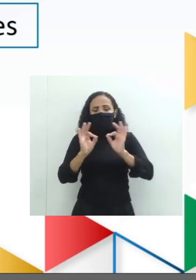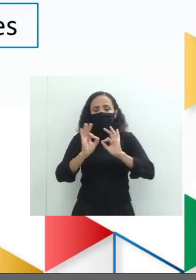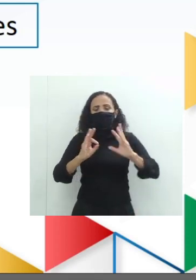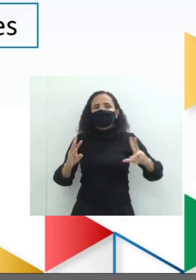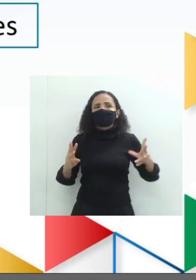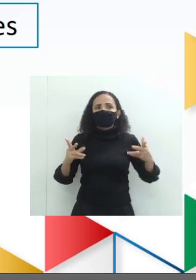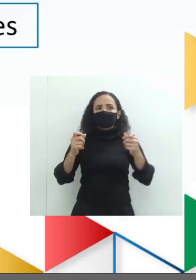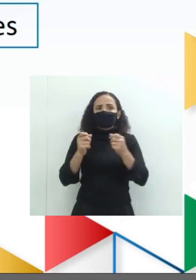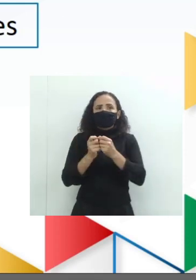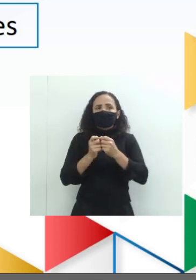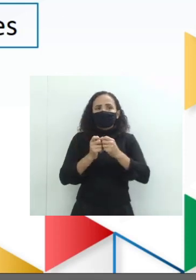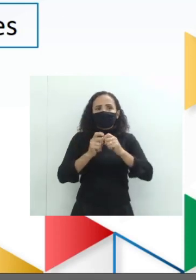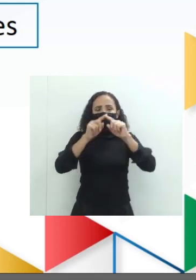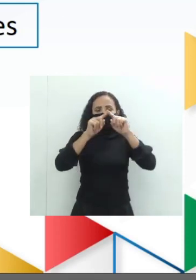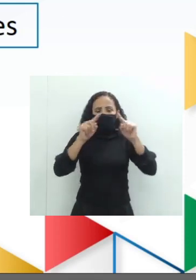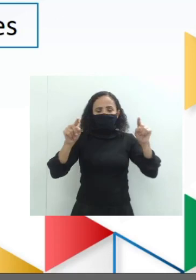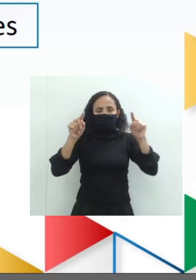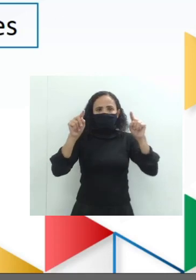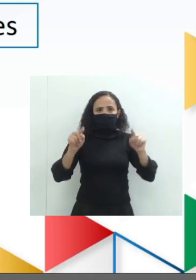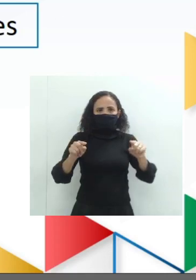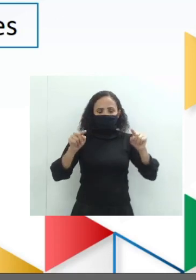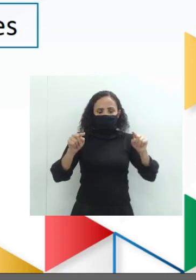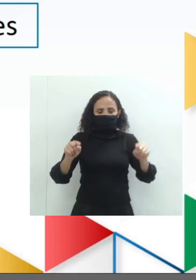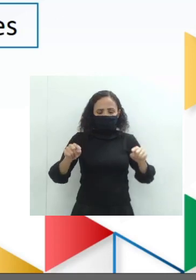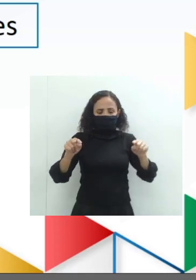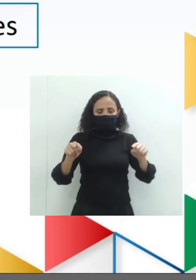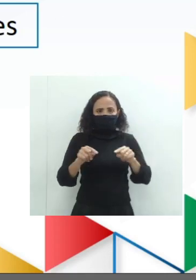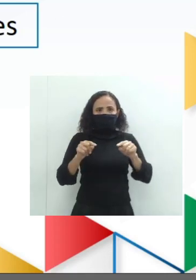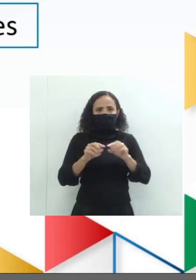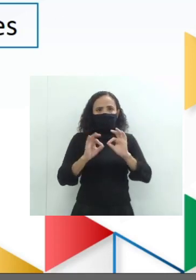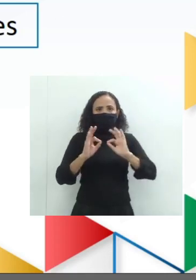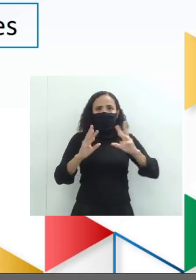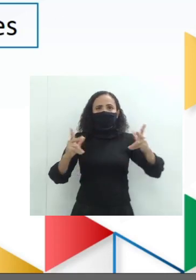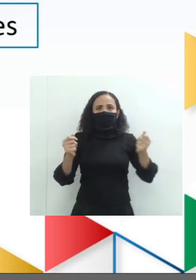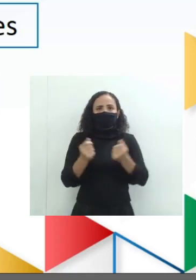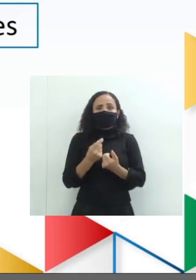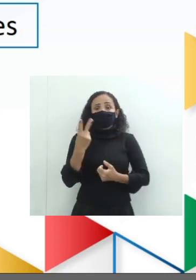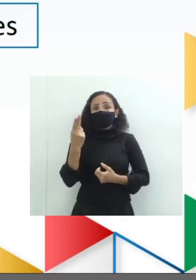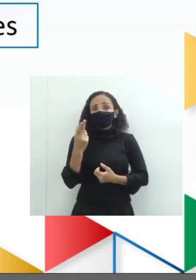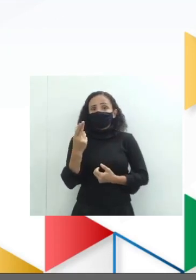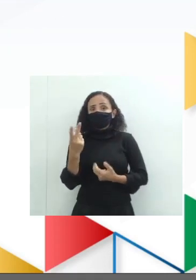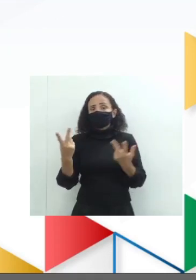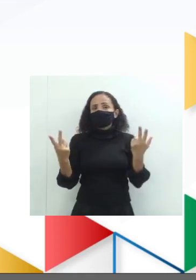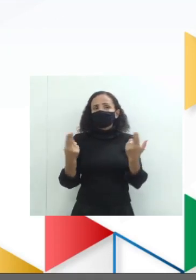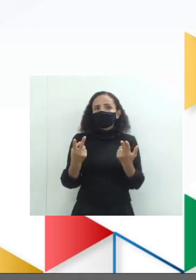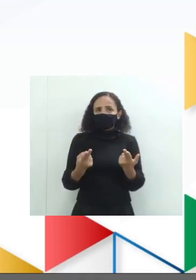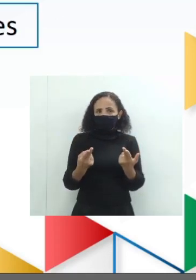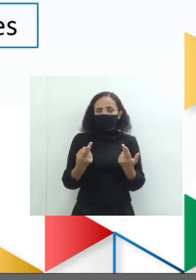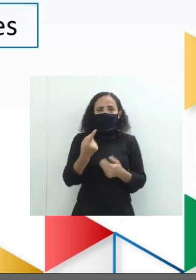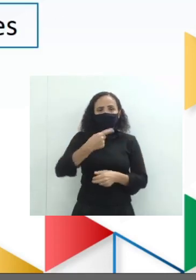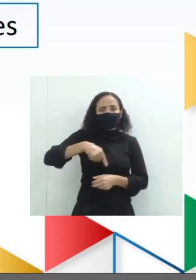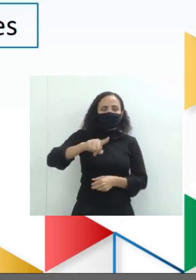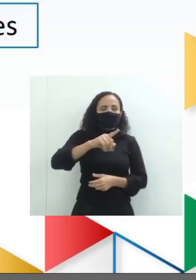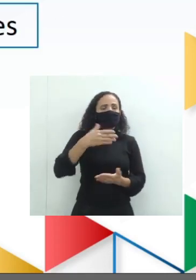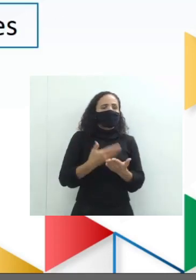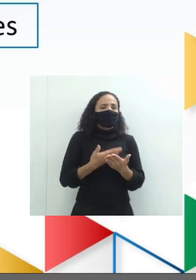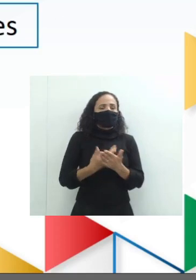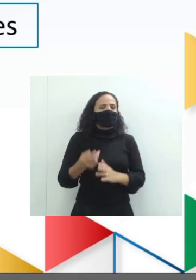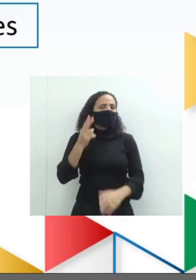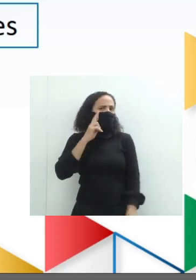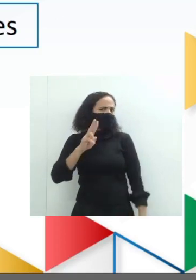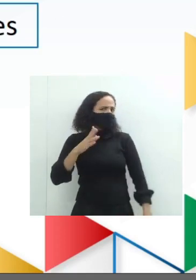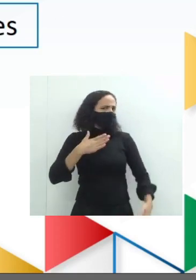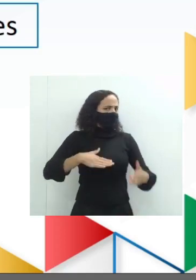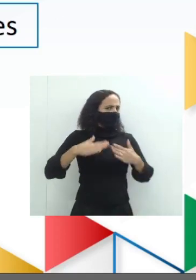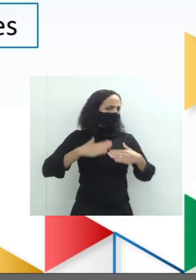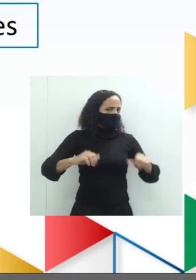aí é o retângulo, e isósceles, no caso aí do azul, e é claro, o outro só pode ser escaleno, que a gente já visualizou. Tá